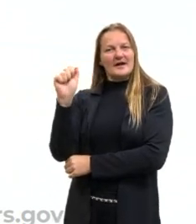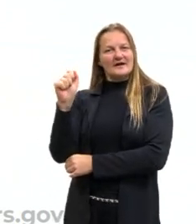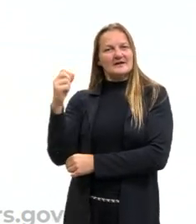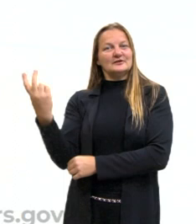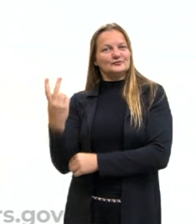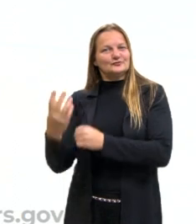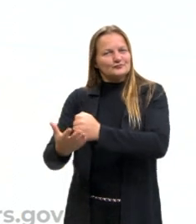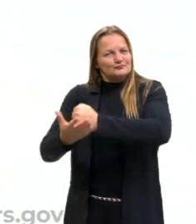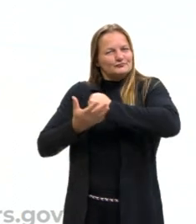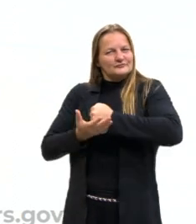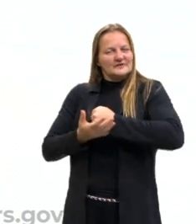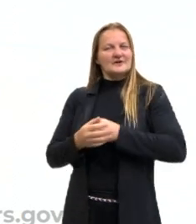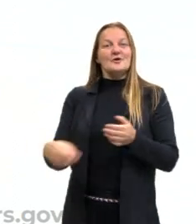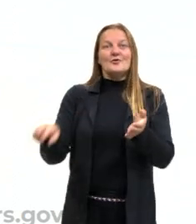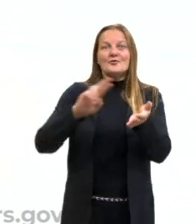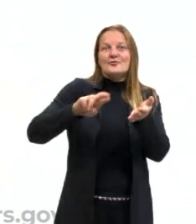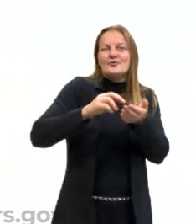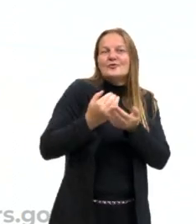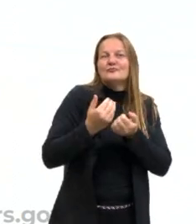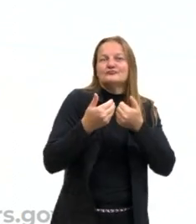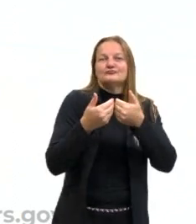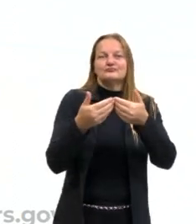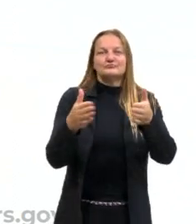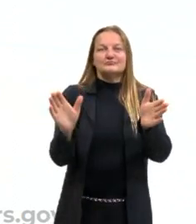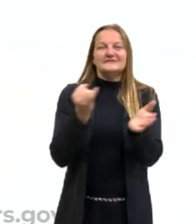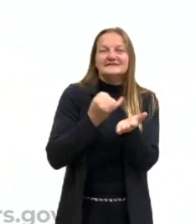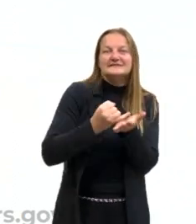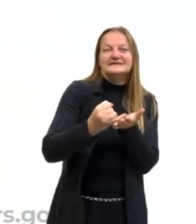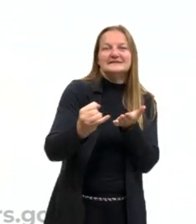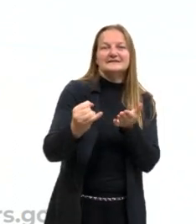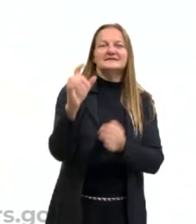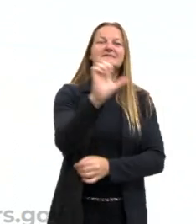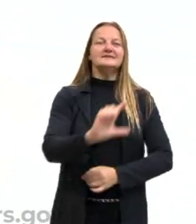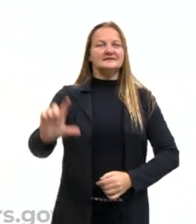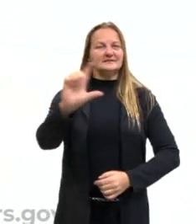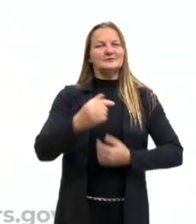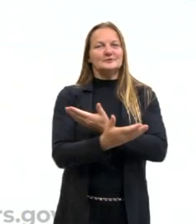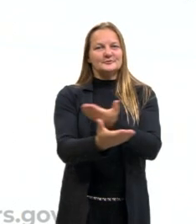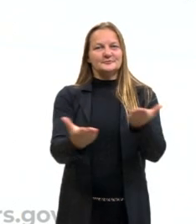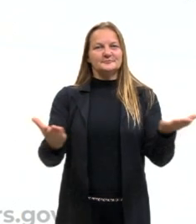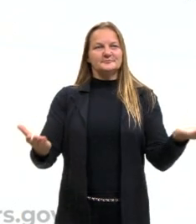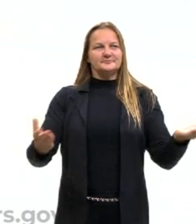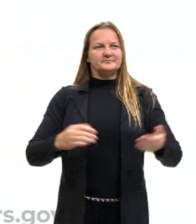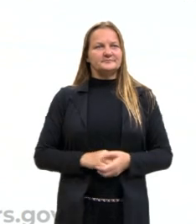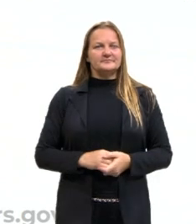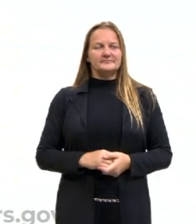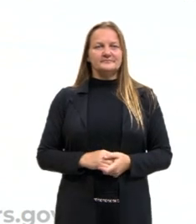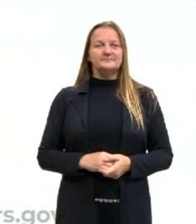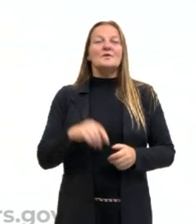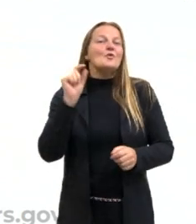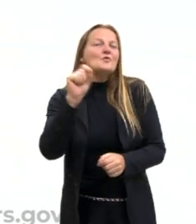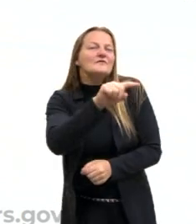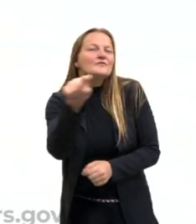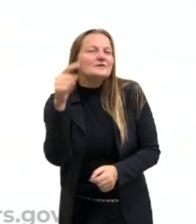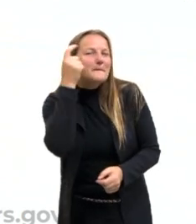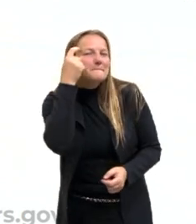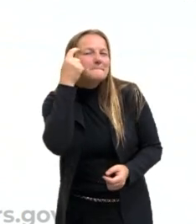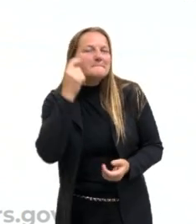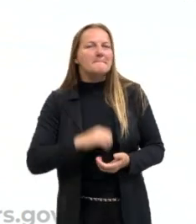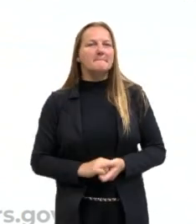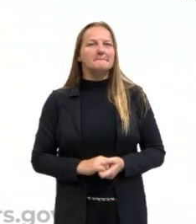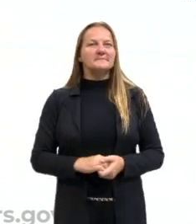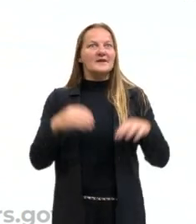essa pequena revisão essa pequena introdução à literatura para vocês né o que você pensa